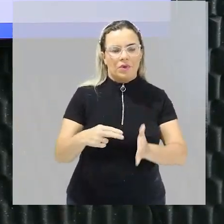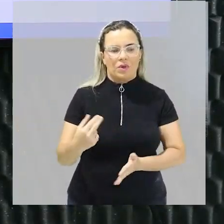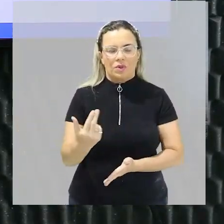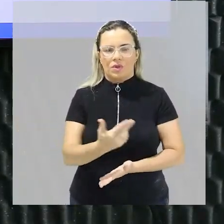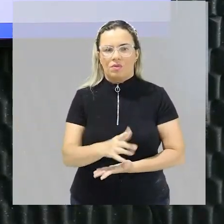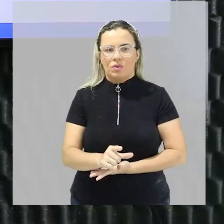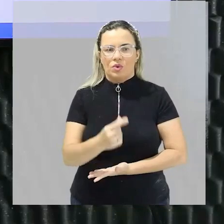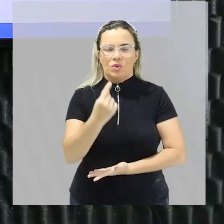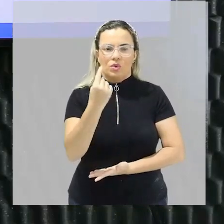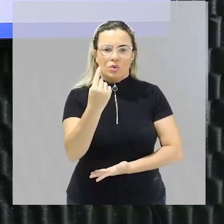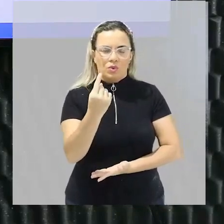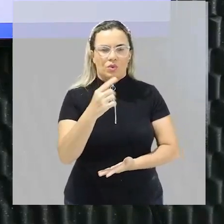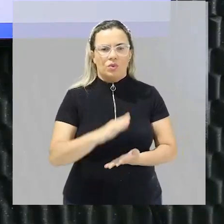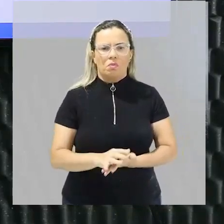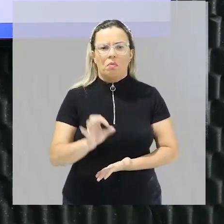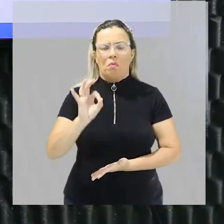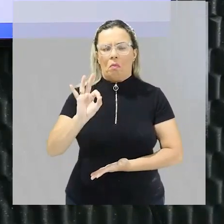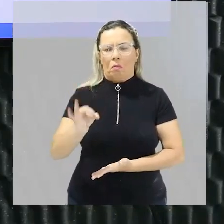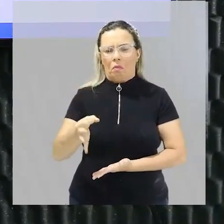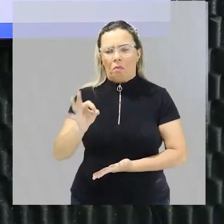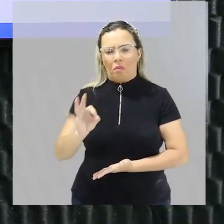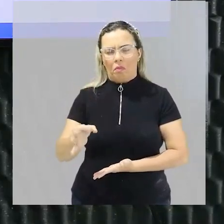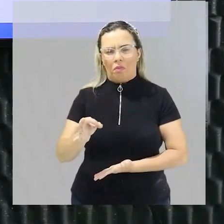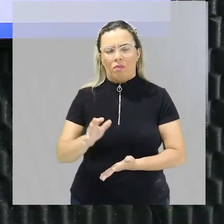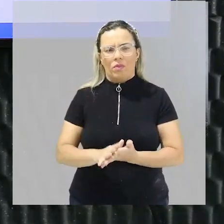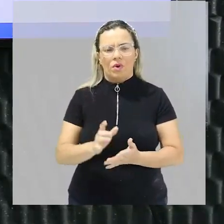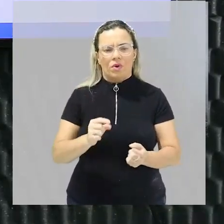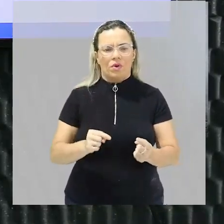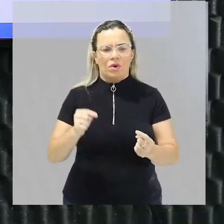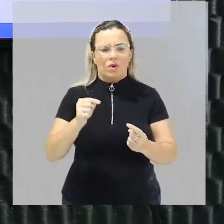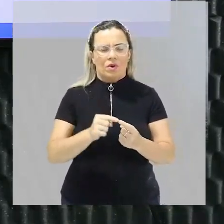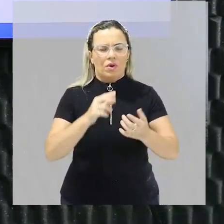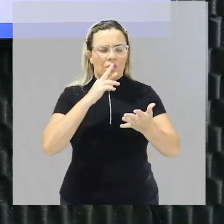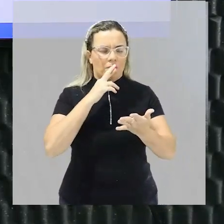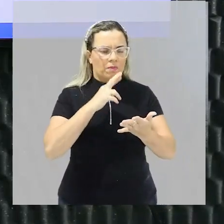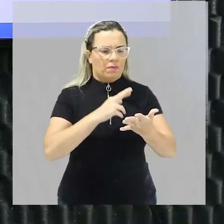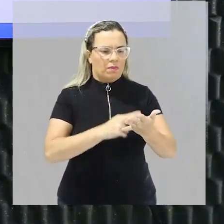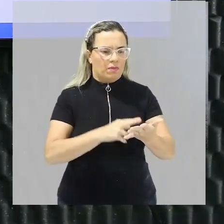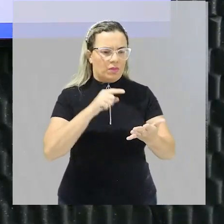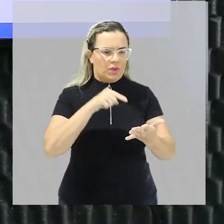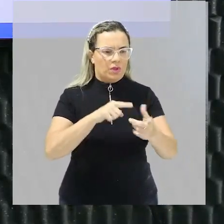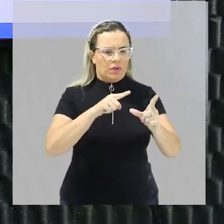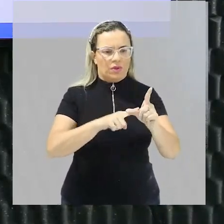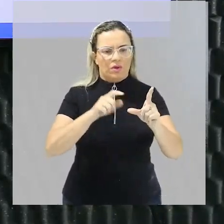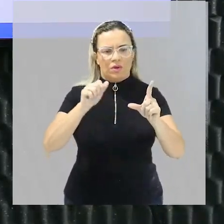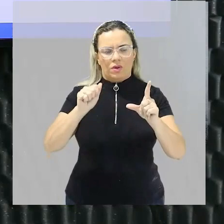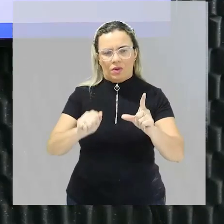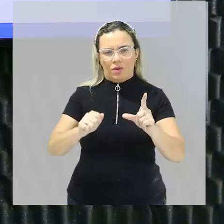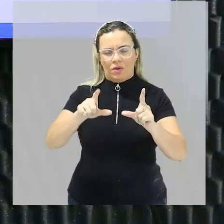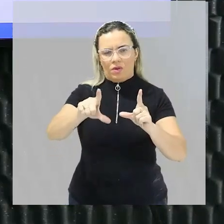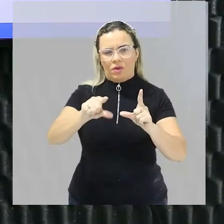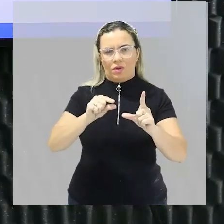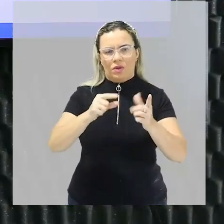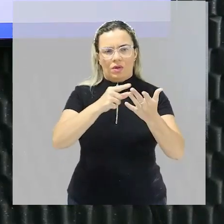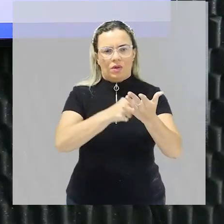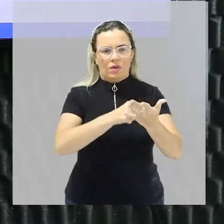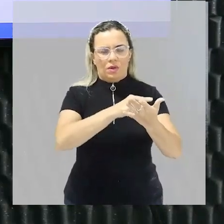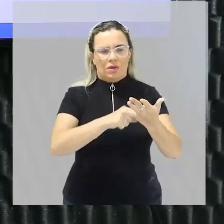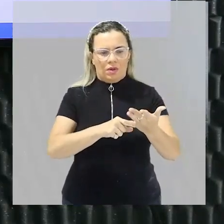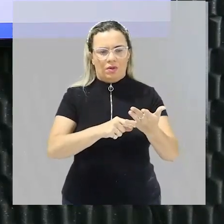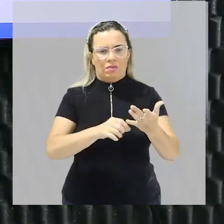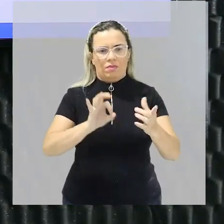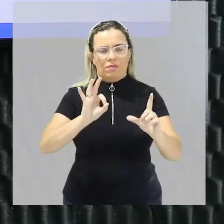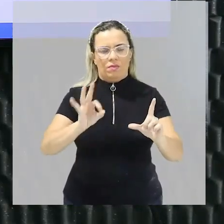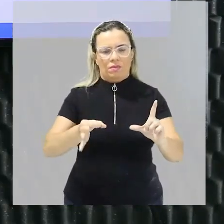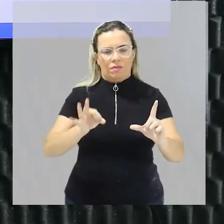uma alternativa aí plausível para chegar até uma resposta que seria a letra A. Então, você vai assinalar aí para você,